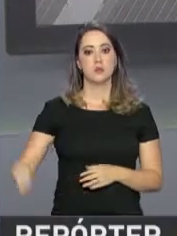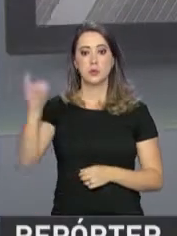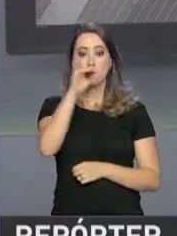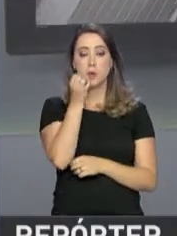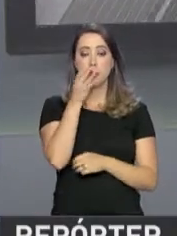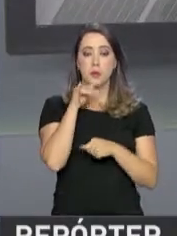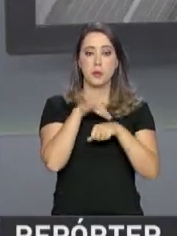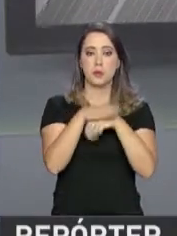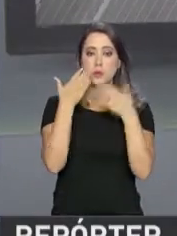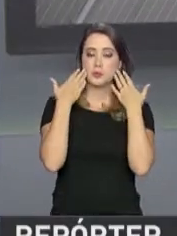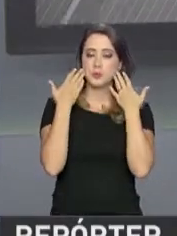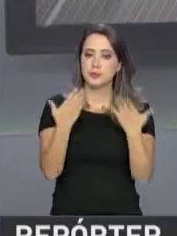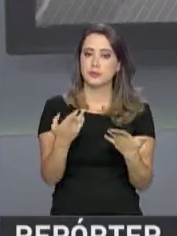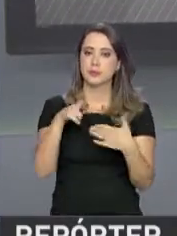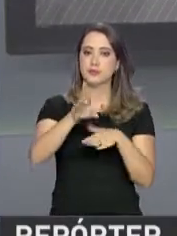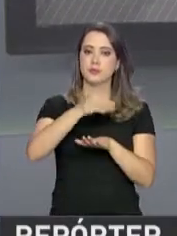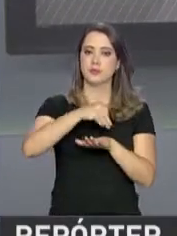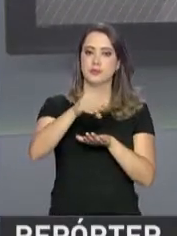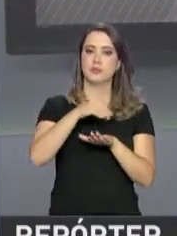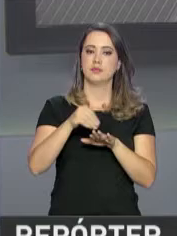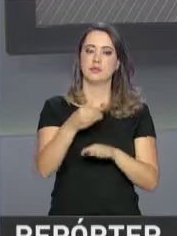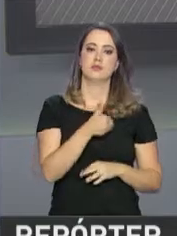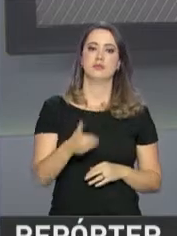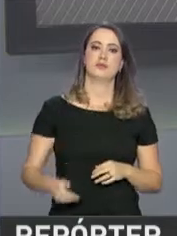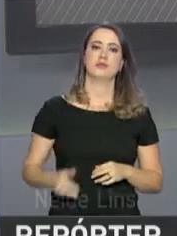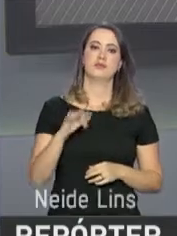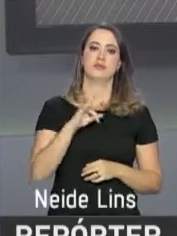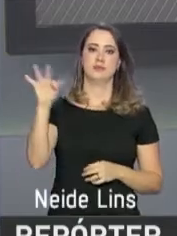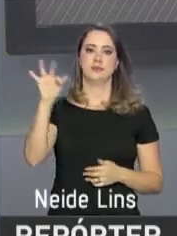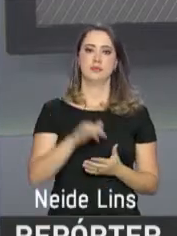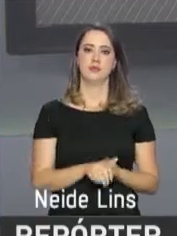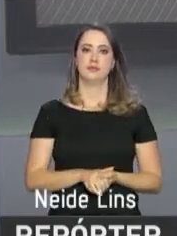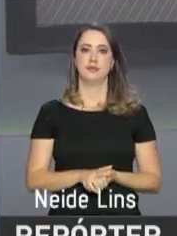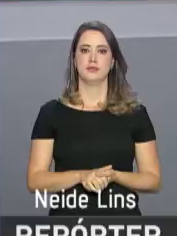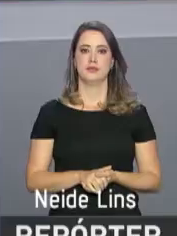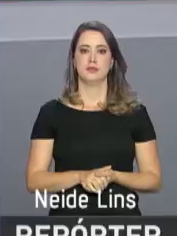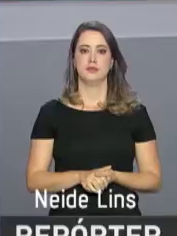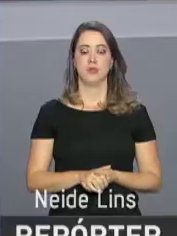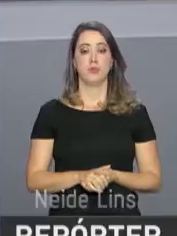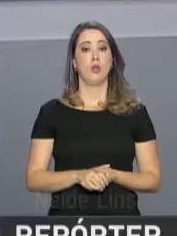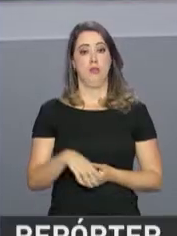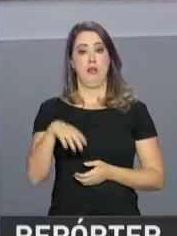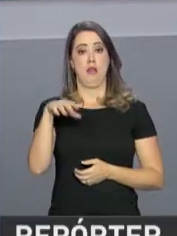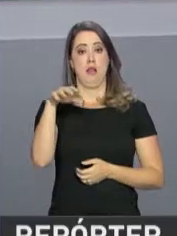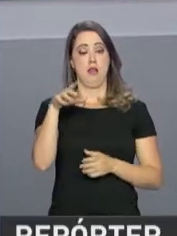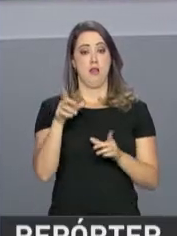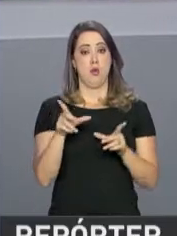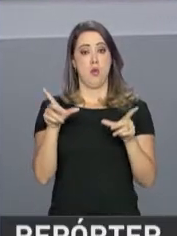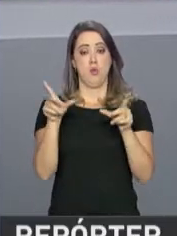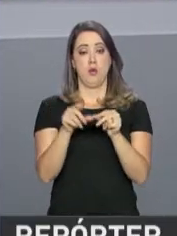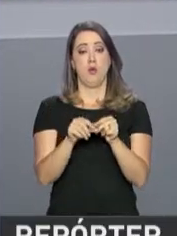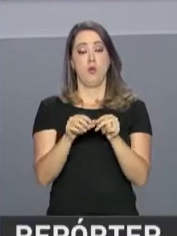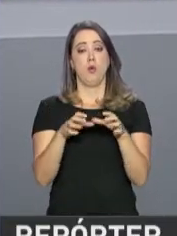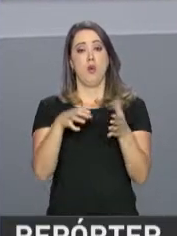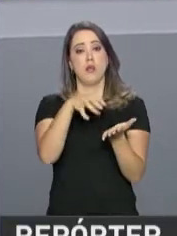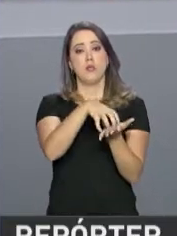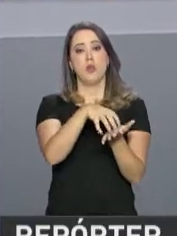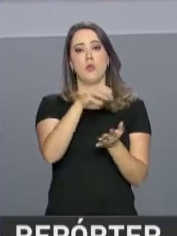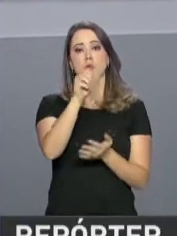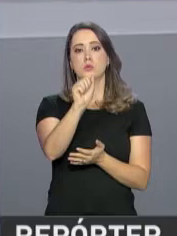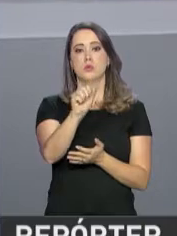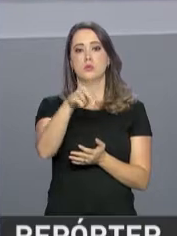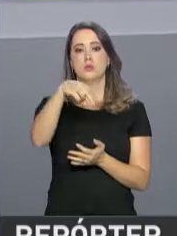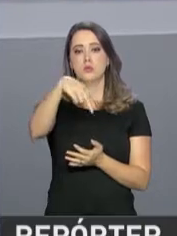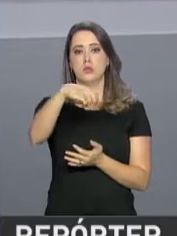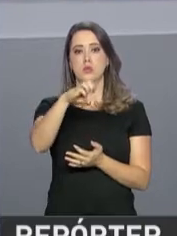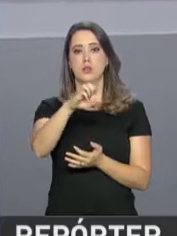Olá, boa noite. No ar, o repórter NBR com as notícias do governo federal. A Agência Nacional de Energia Elétrica, a ANEEL, realiza